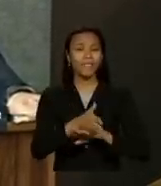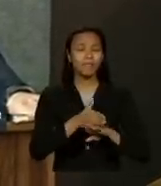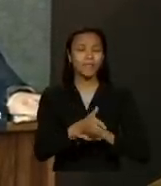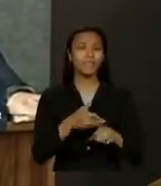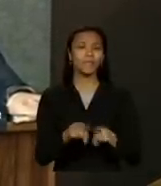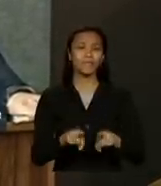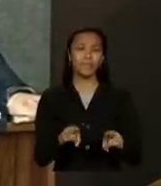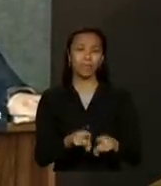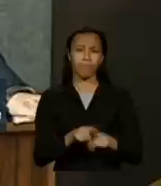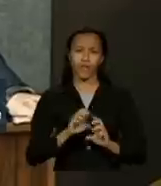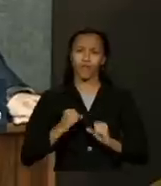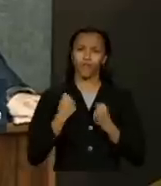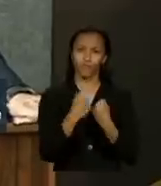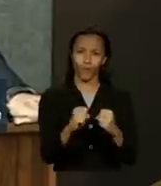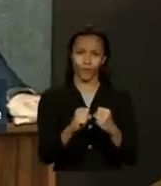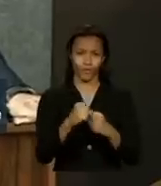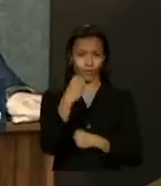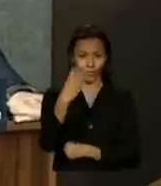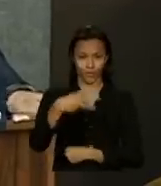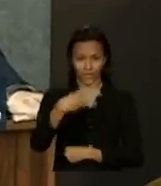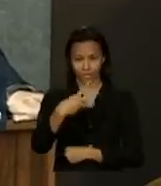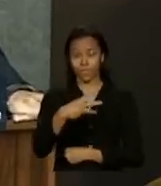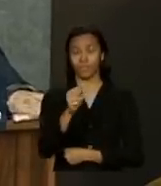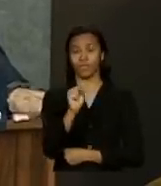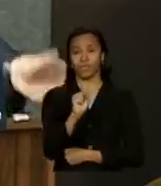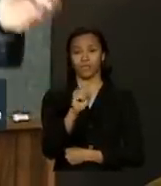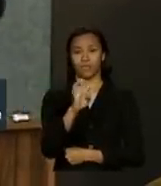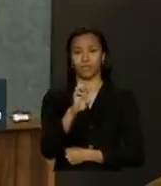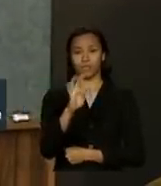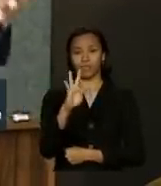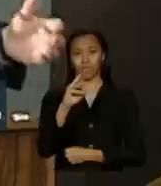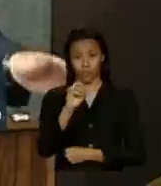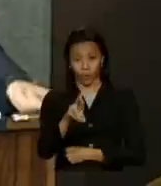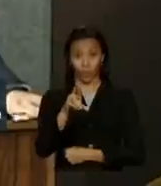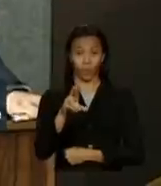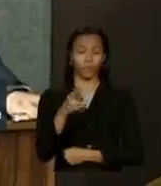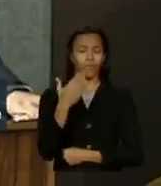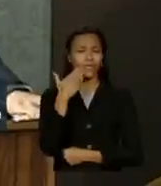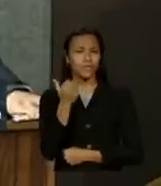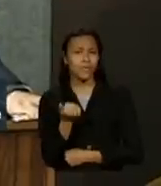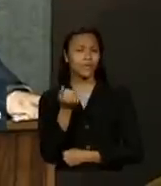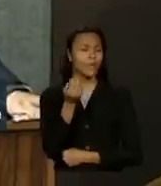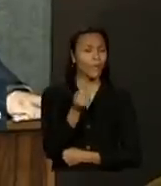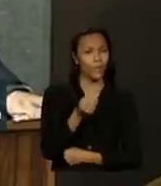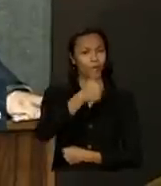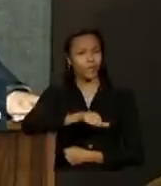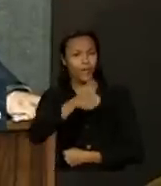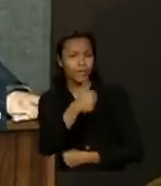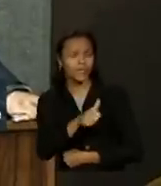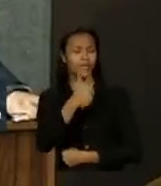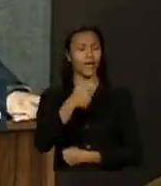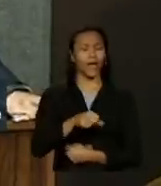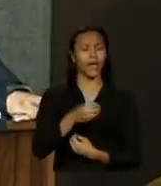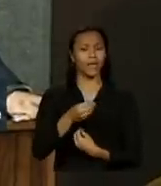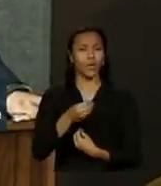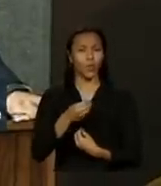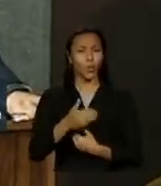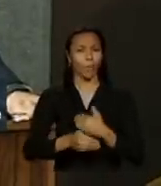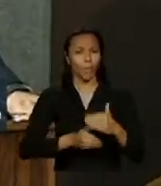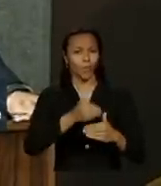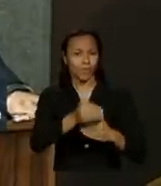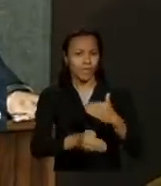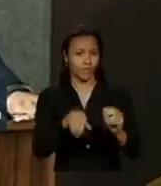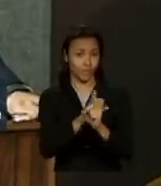também forte no terceiro setor né para mim vamos dizer o balanceamento da evolução do nosso processo social